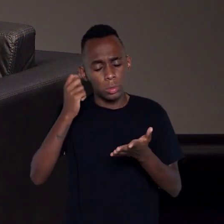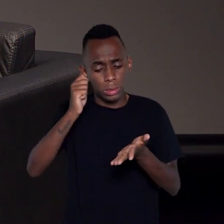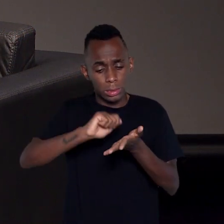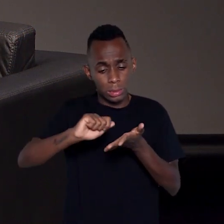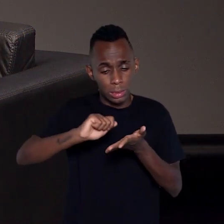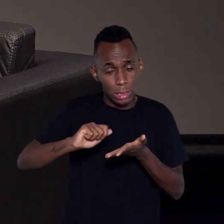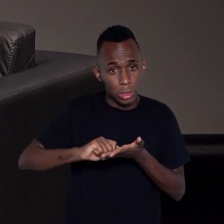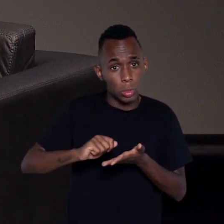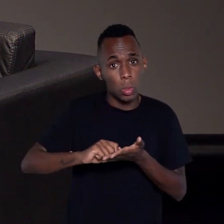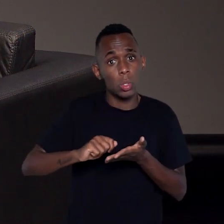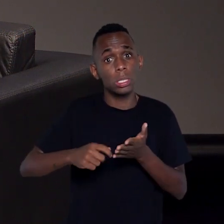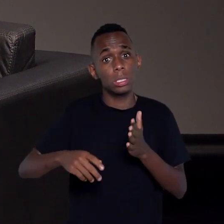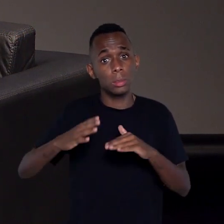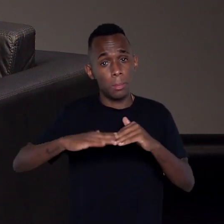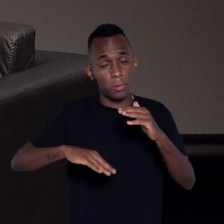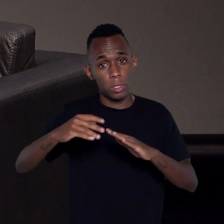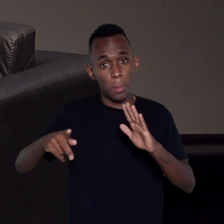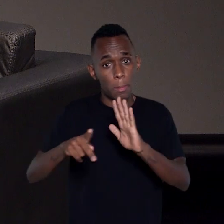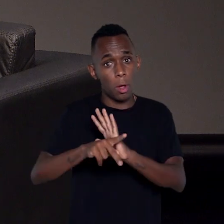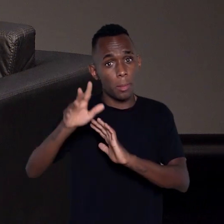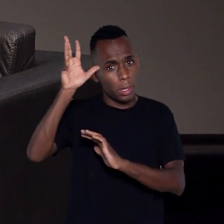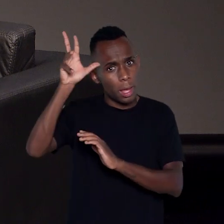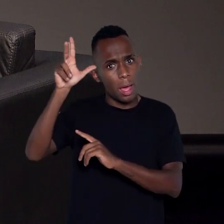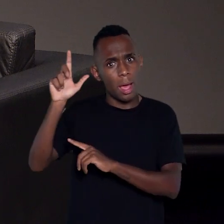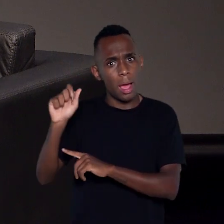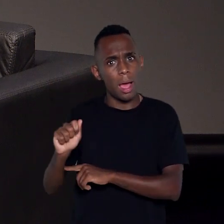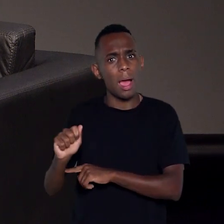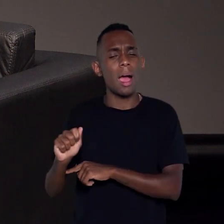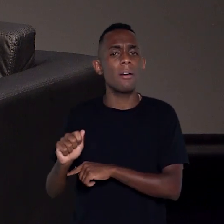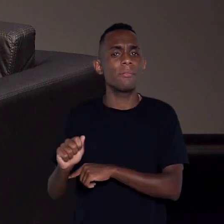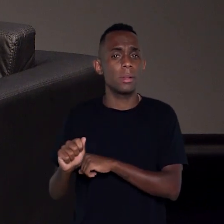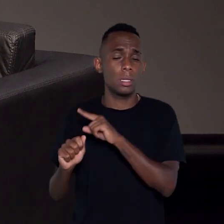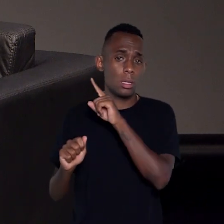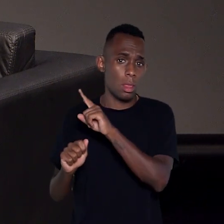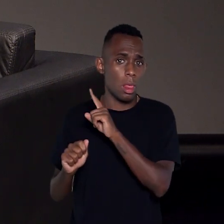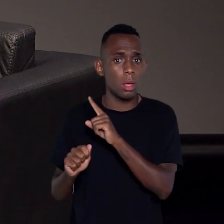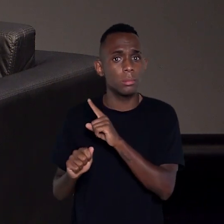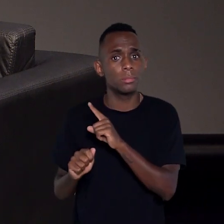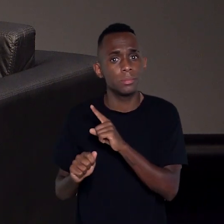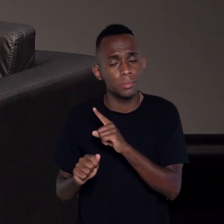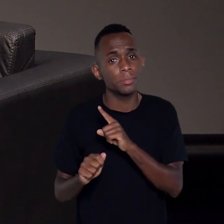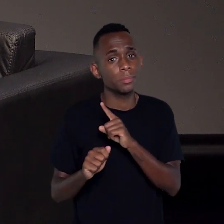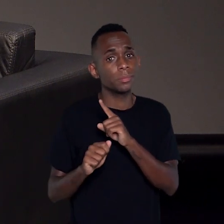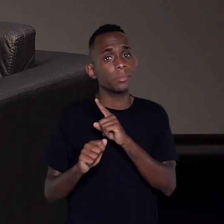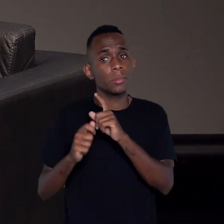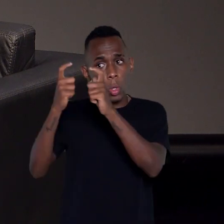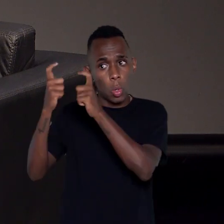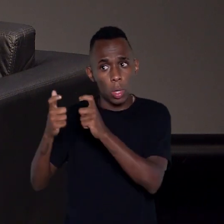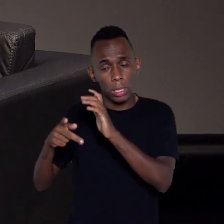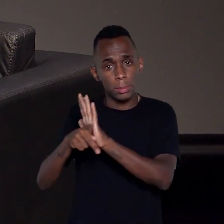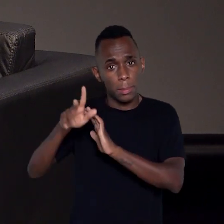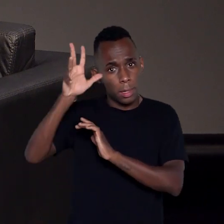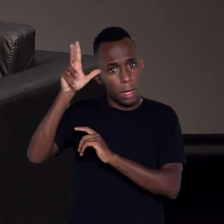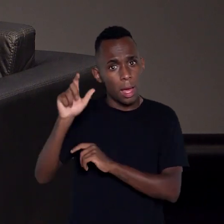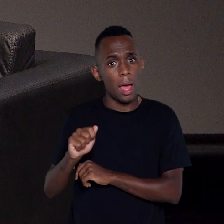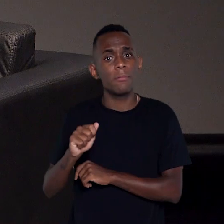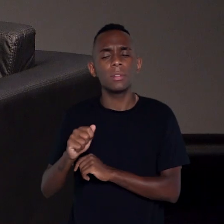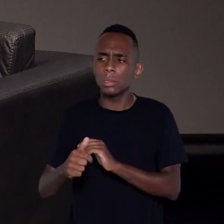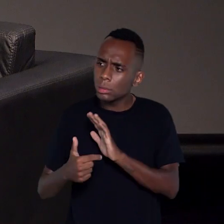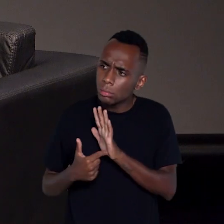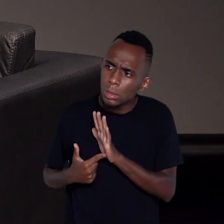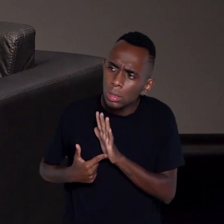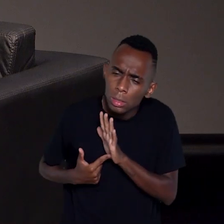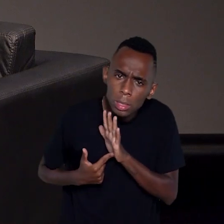de Moçambique, de Angola, de São Tomé e Príncipe, de Cabo Verde, têm ganhado